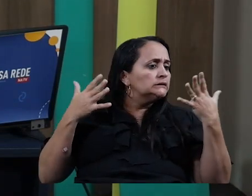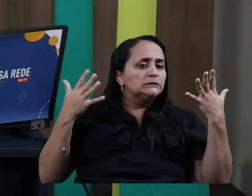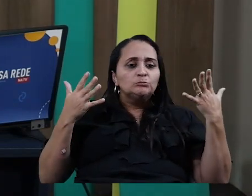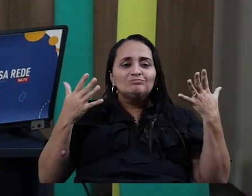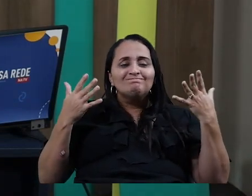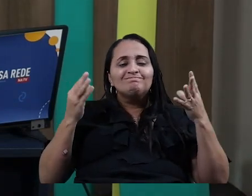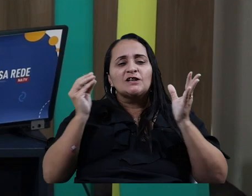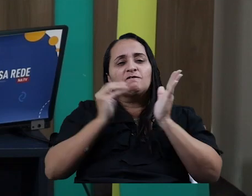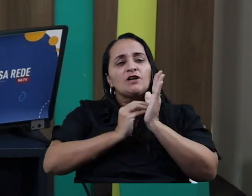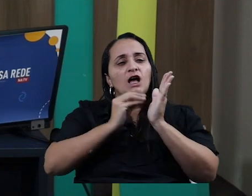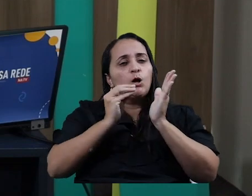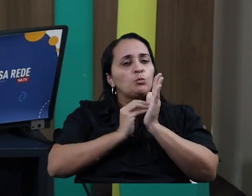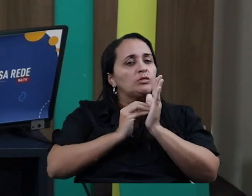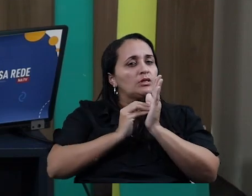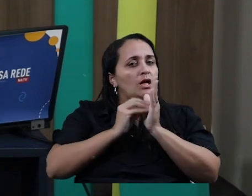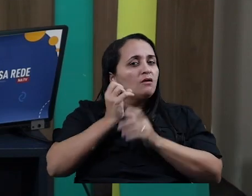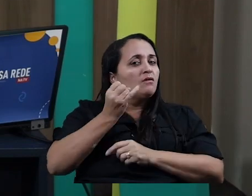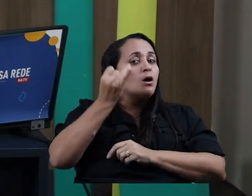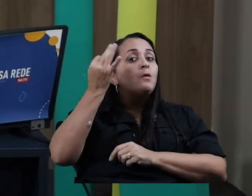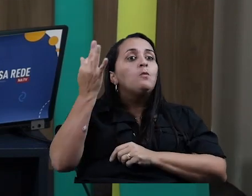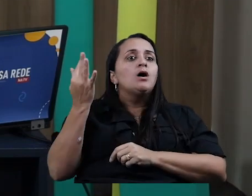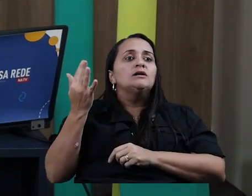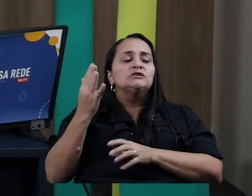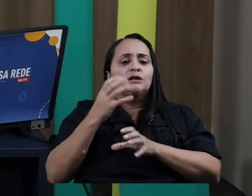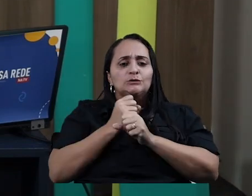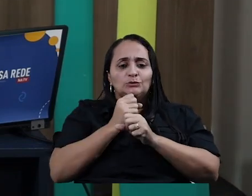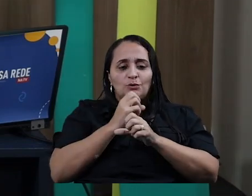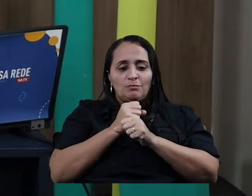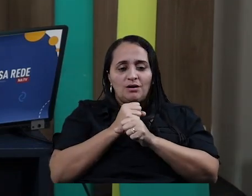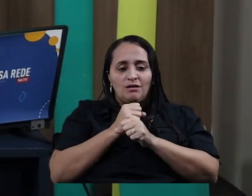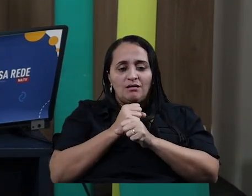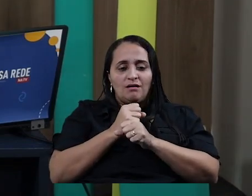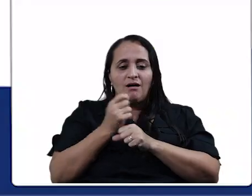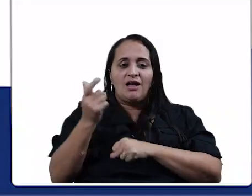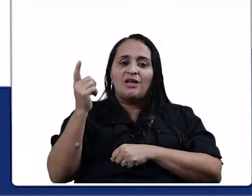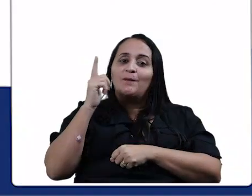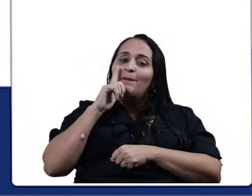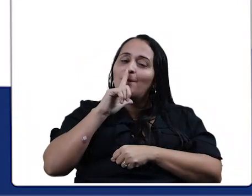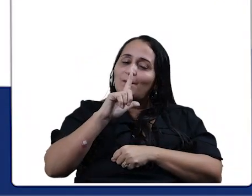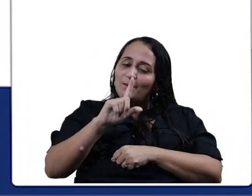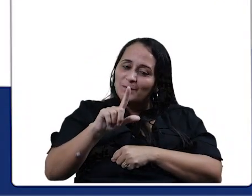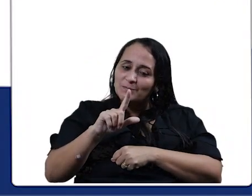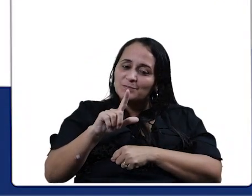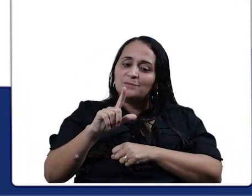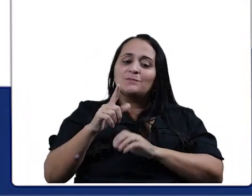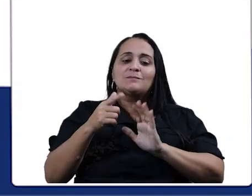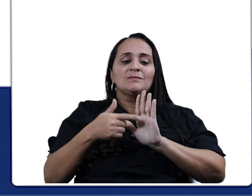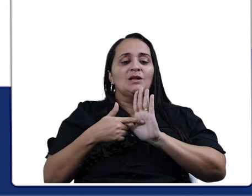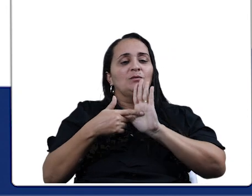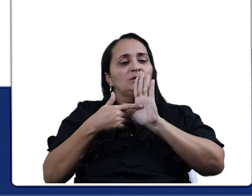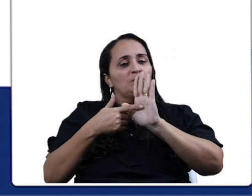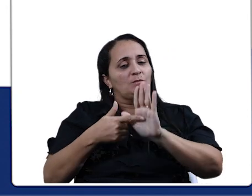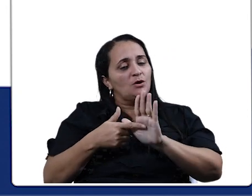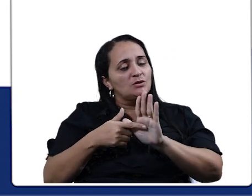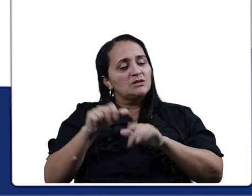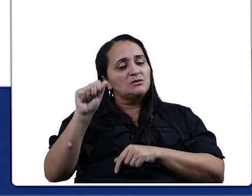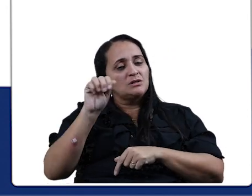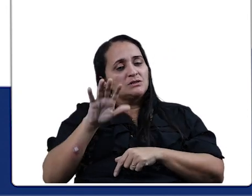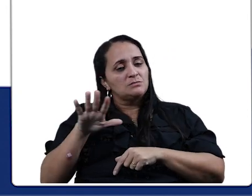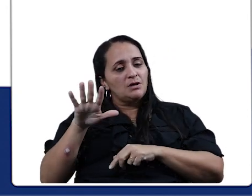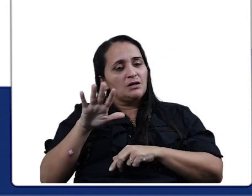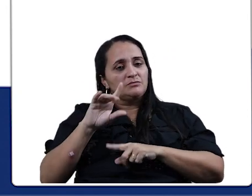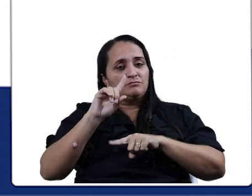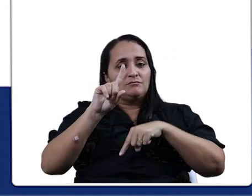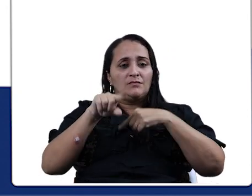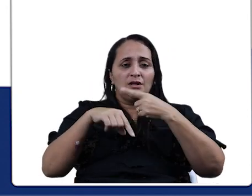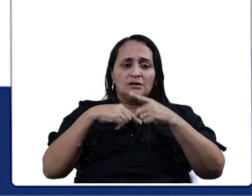outras maneiras para registrar a quantidade. Então, chegou aos símbolos, né? As unidades foram agrupadas